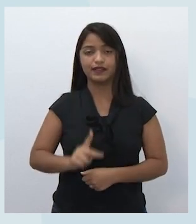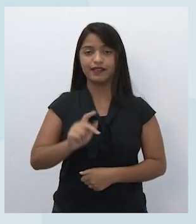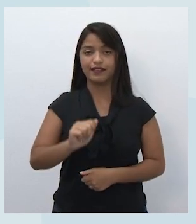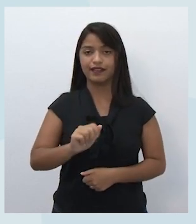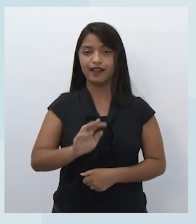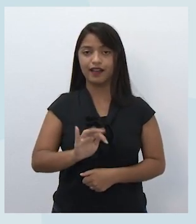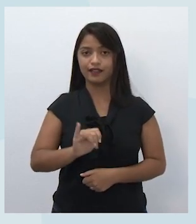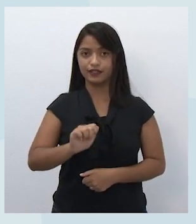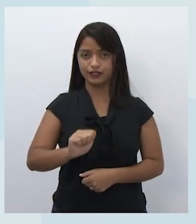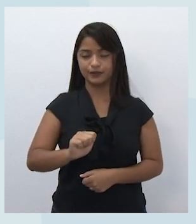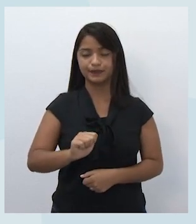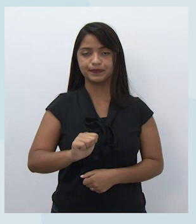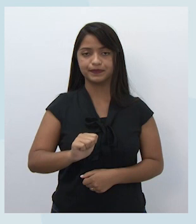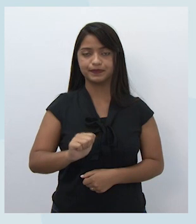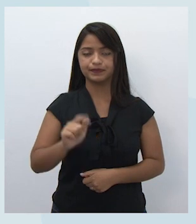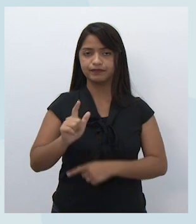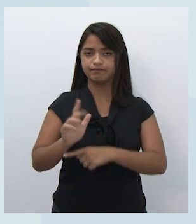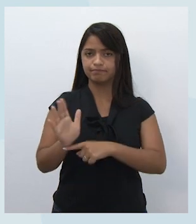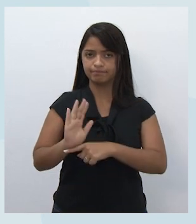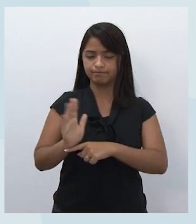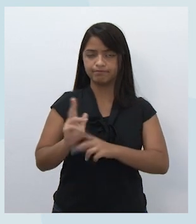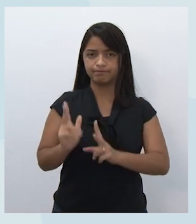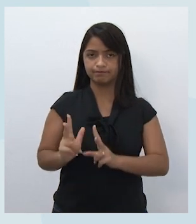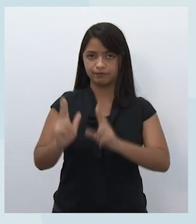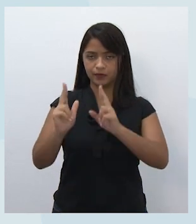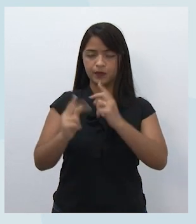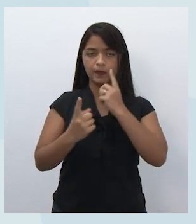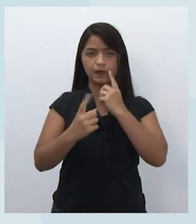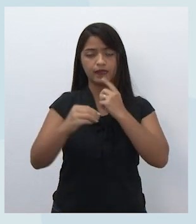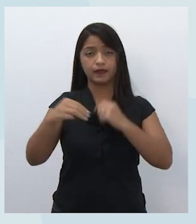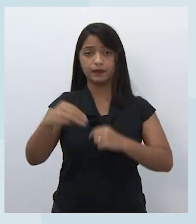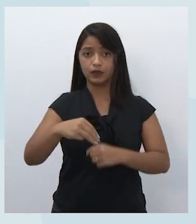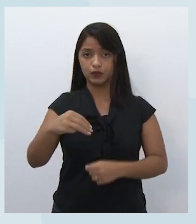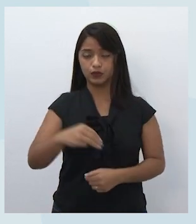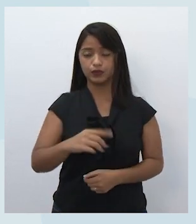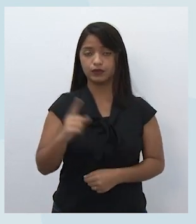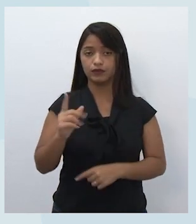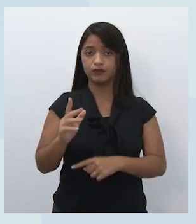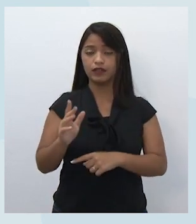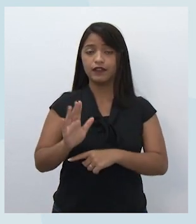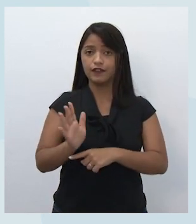Stokes-Molle. É um vídeo, um recorte de 10 minutos, de um vídeo de